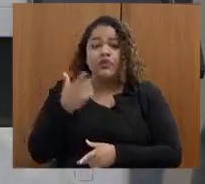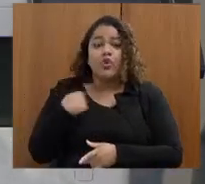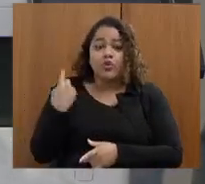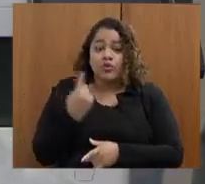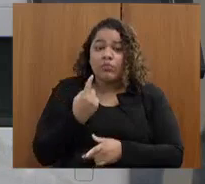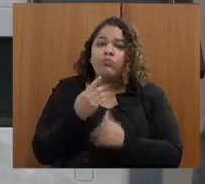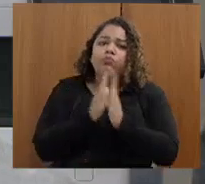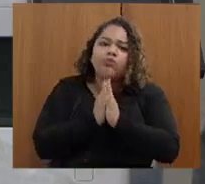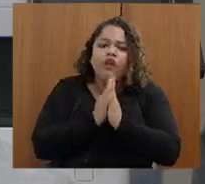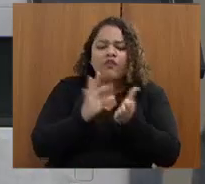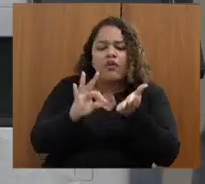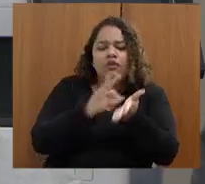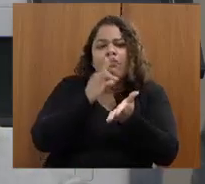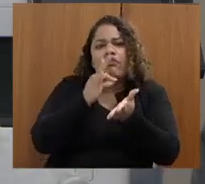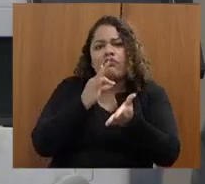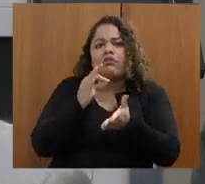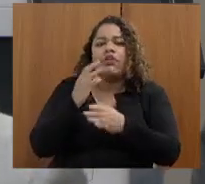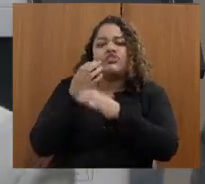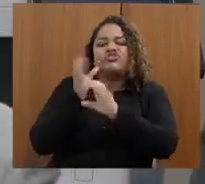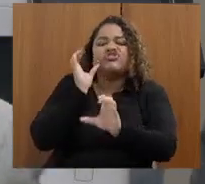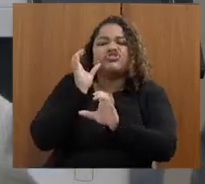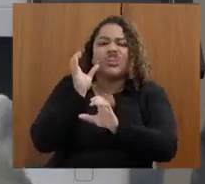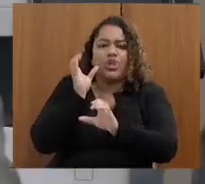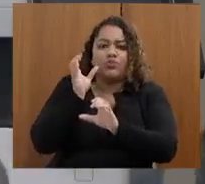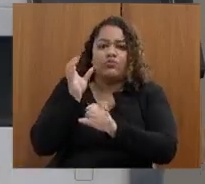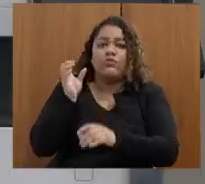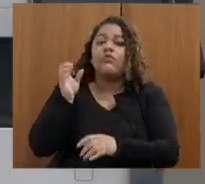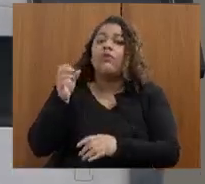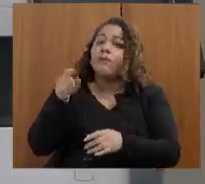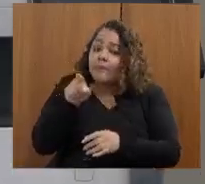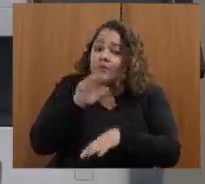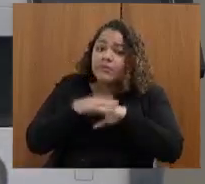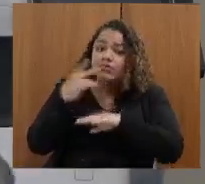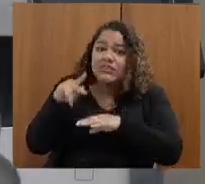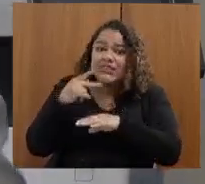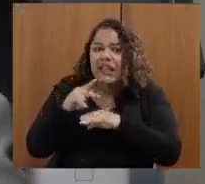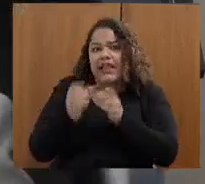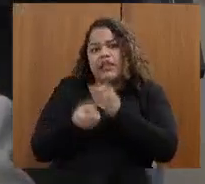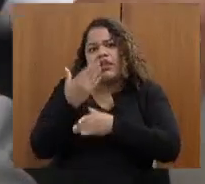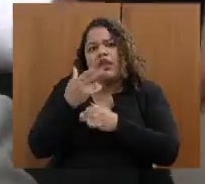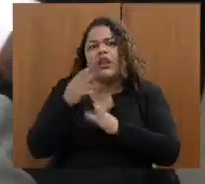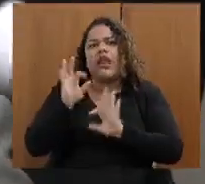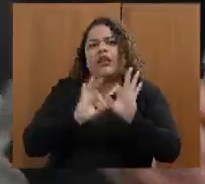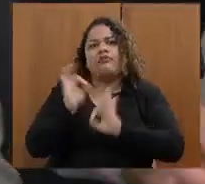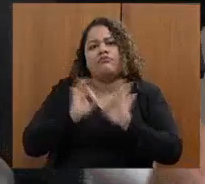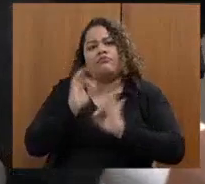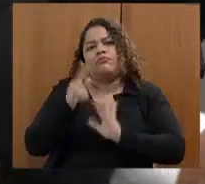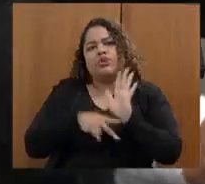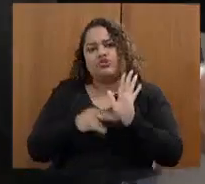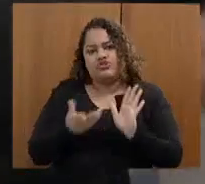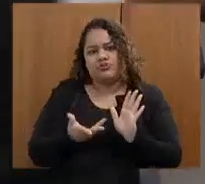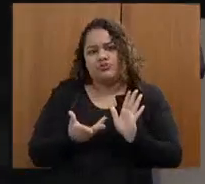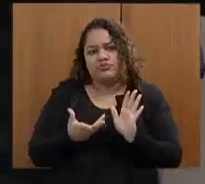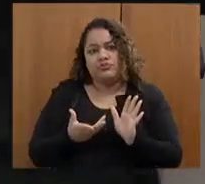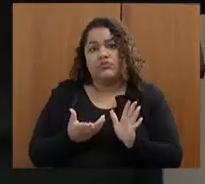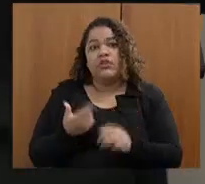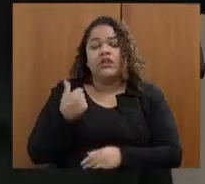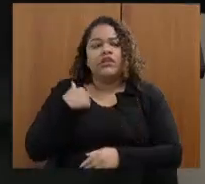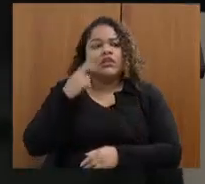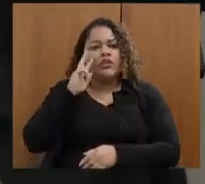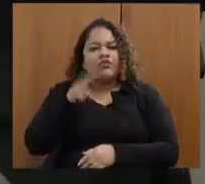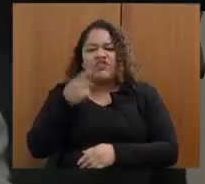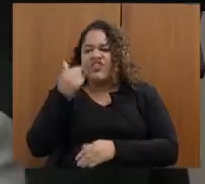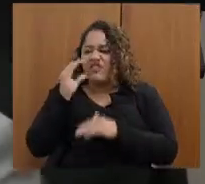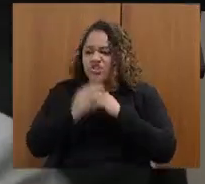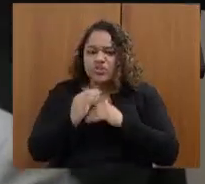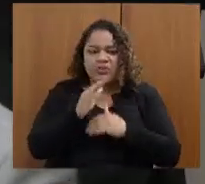elaborar esses projetos quando eu vi os investimentos sendo anunciados nas universidades federais eu liguei imediatamente para reitora